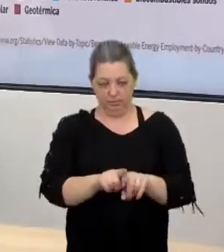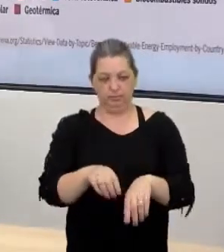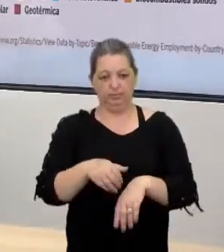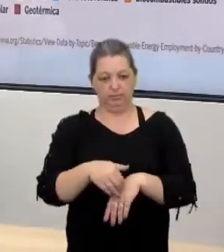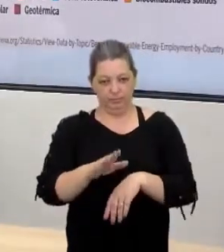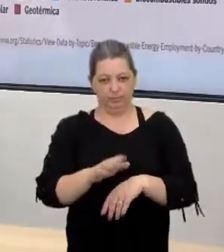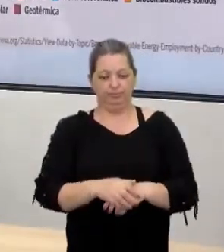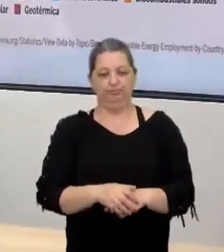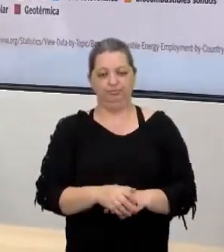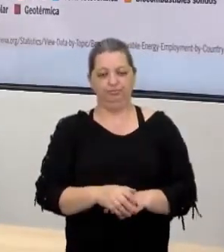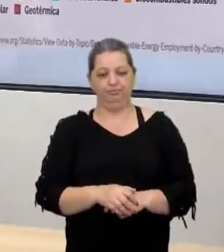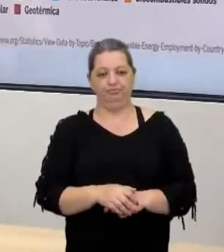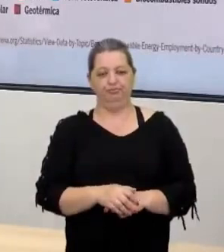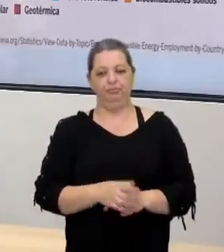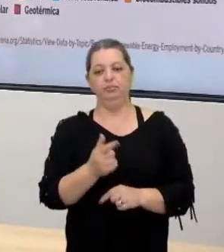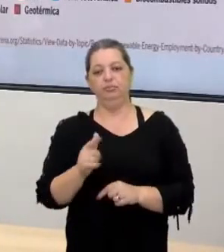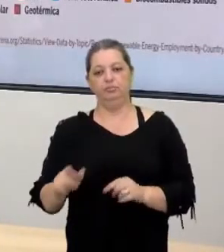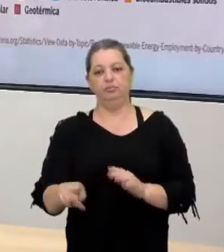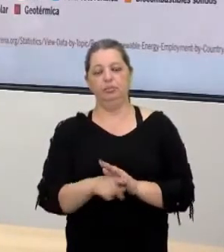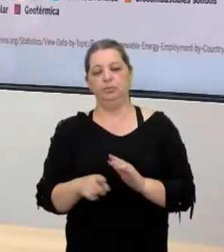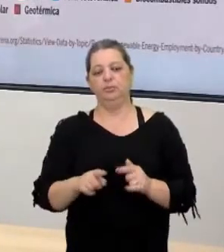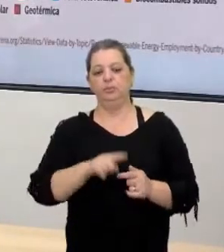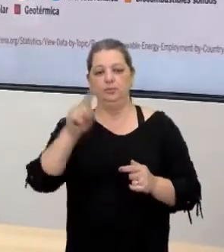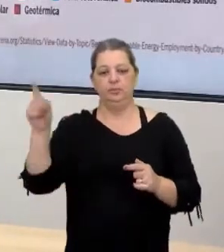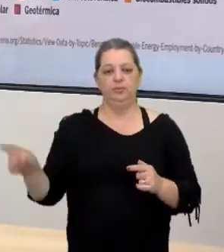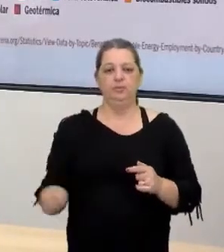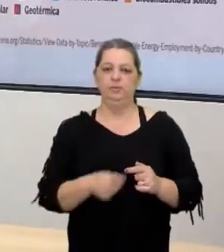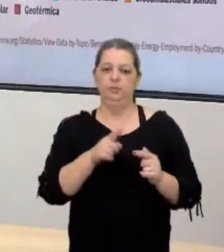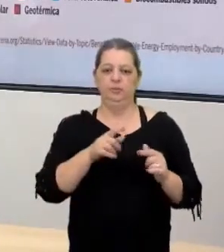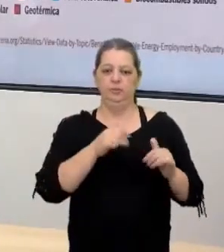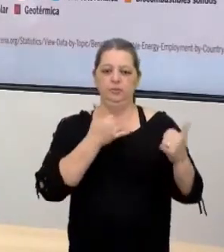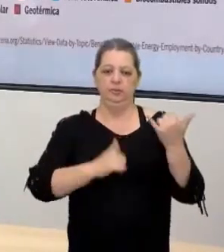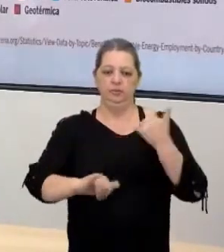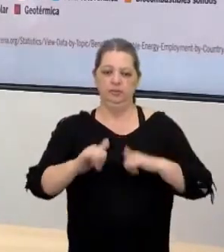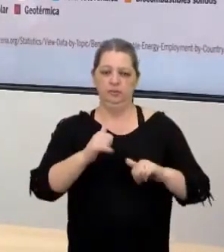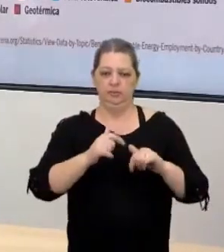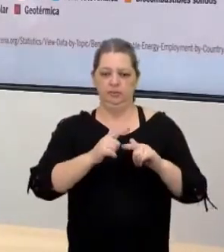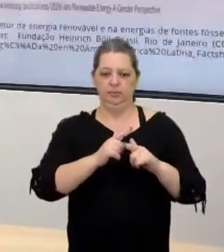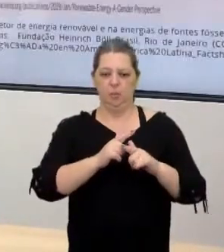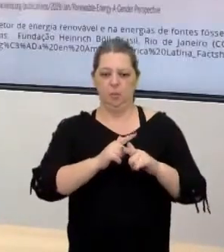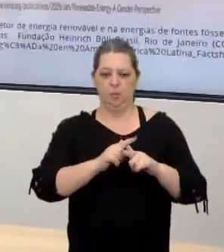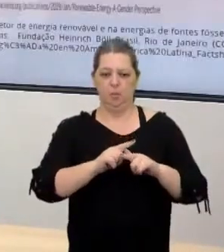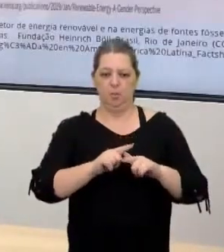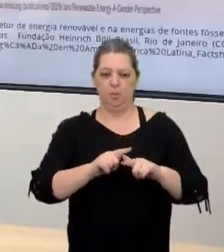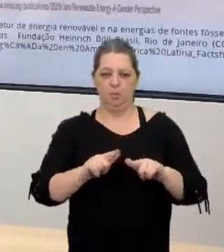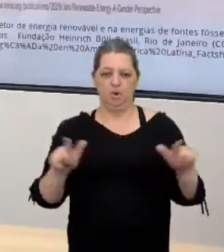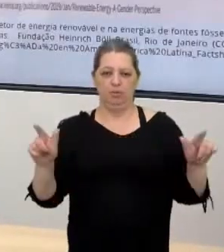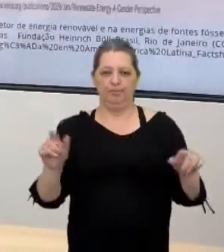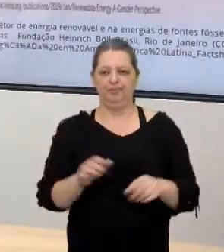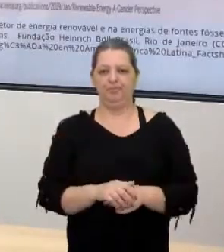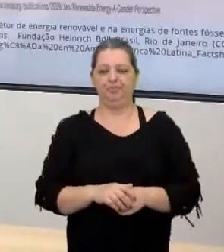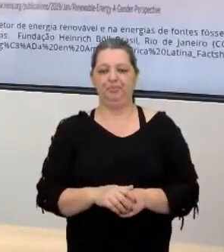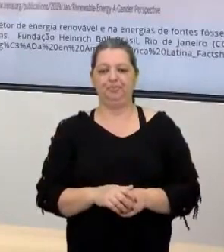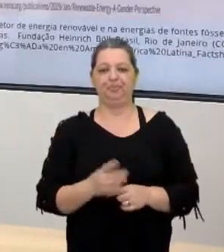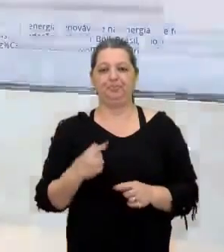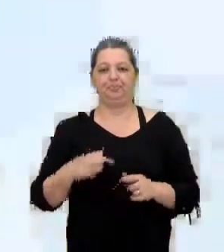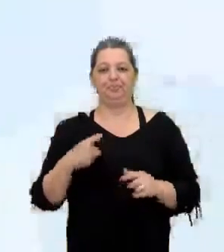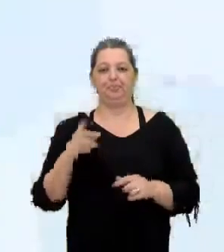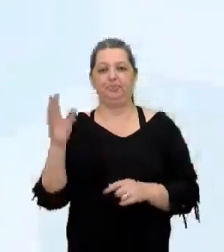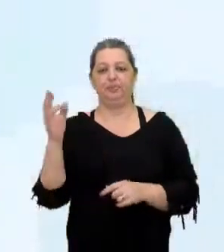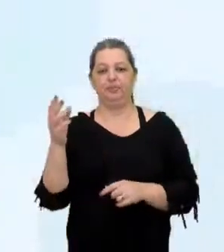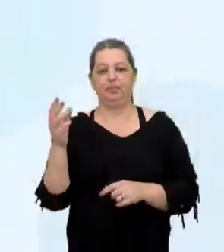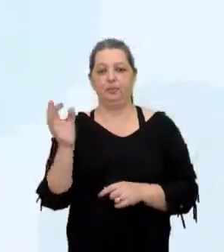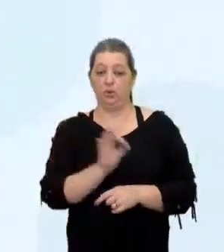as fontes renováveis e que geram energia limpa, tá certo? Vamos lá para a próxima imagem, que vai ter a